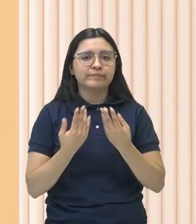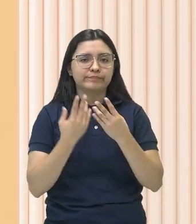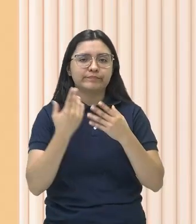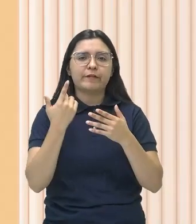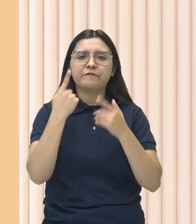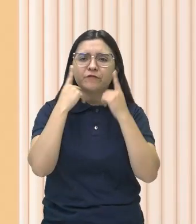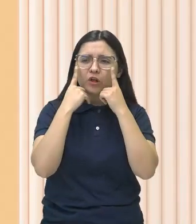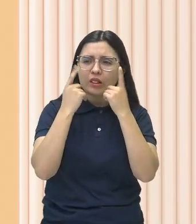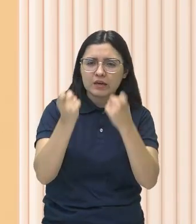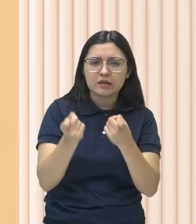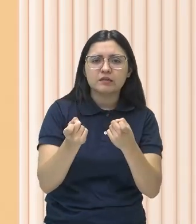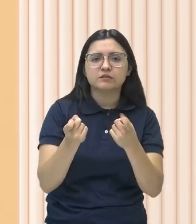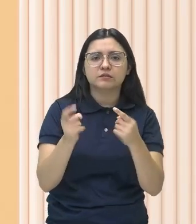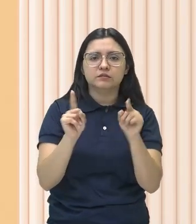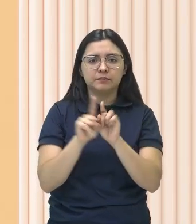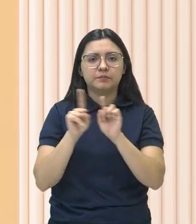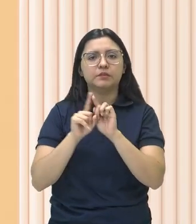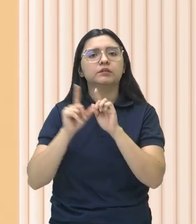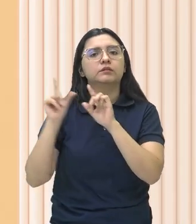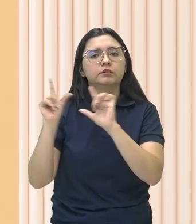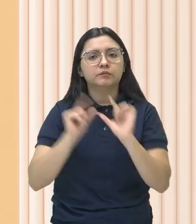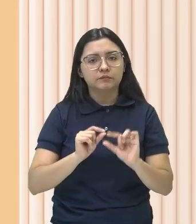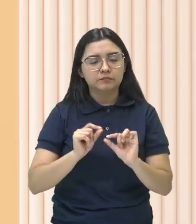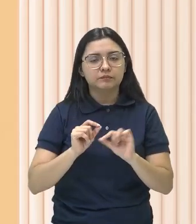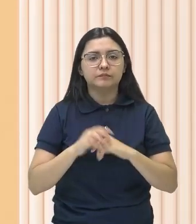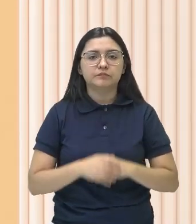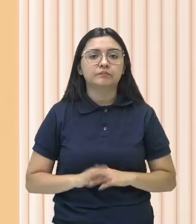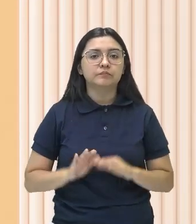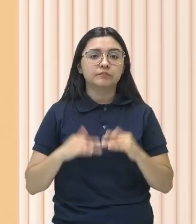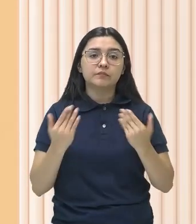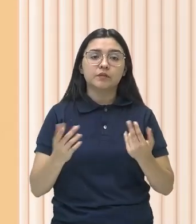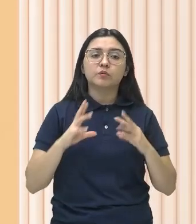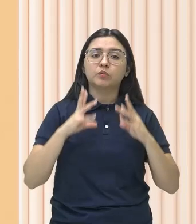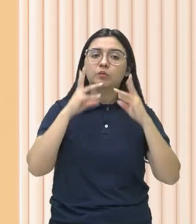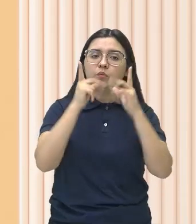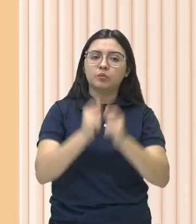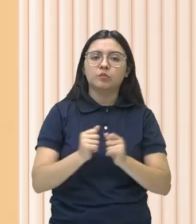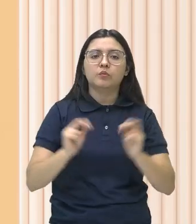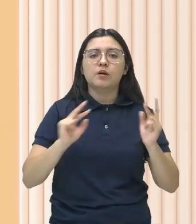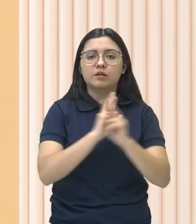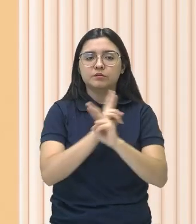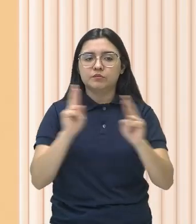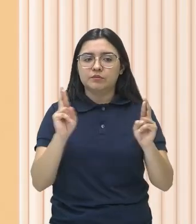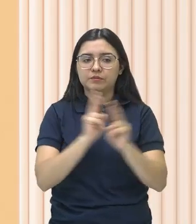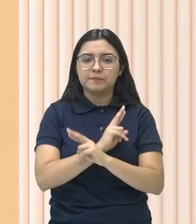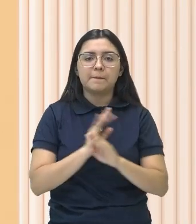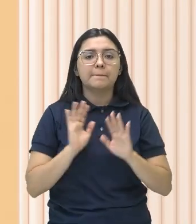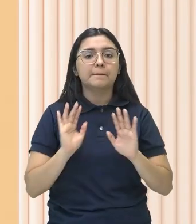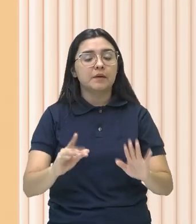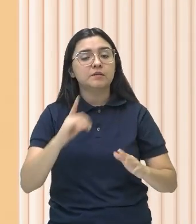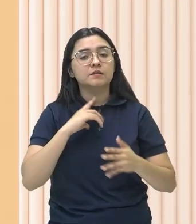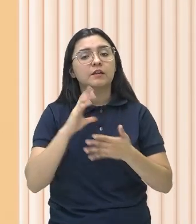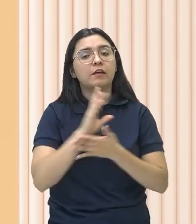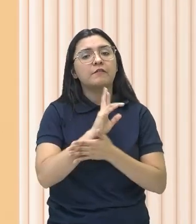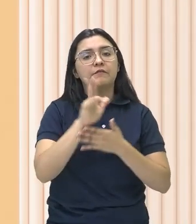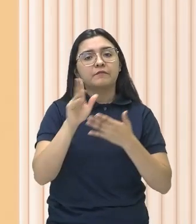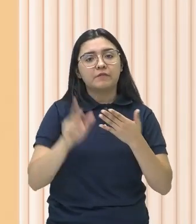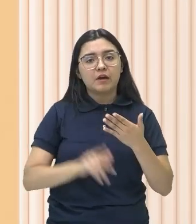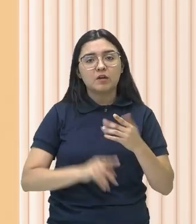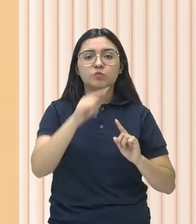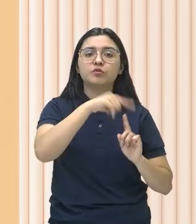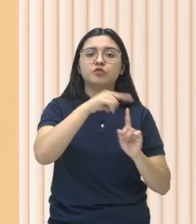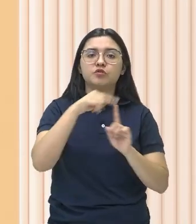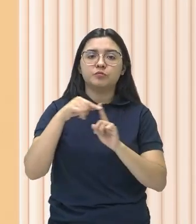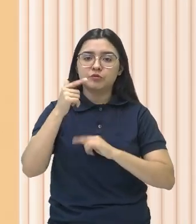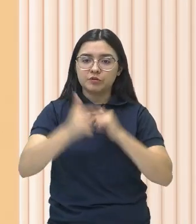da violência, não é isso? Então está tudo em volta disso aí. Mas existem várias formas de